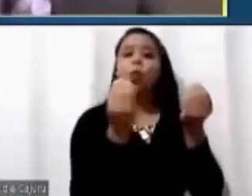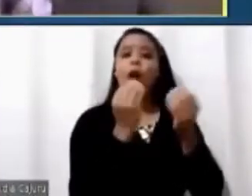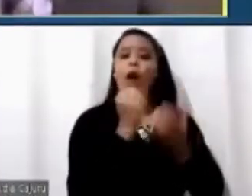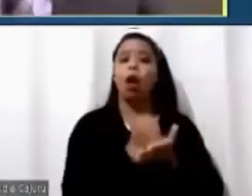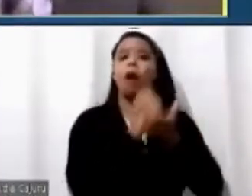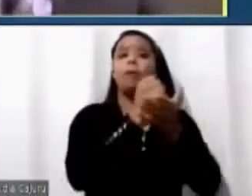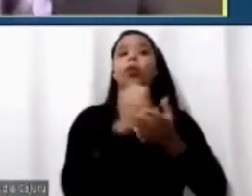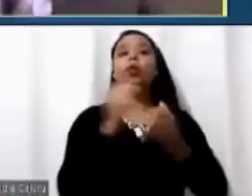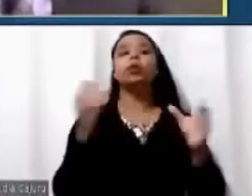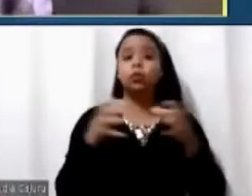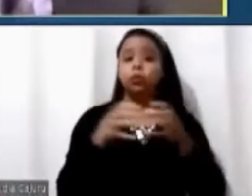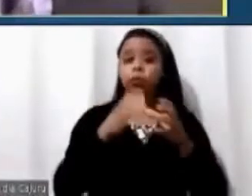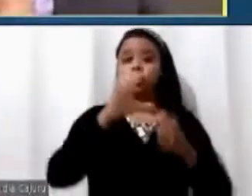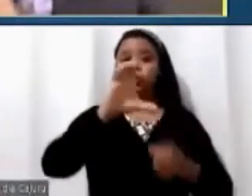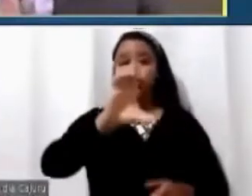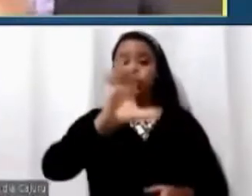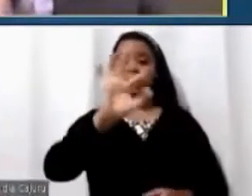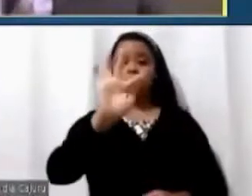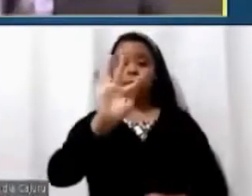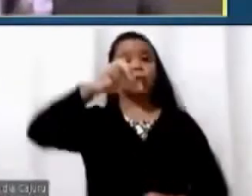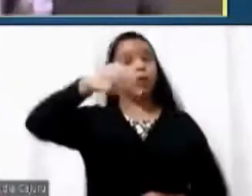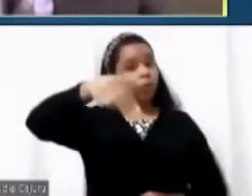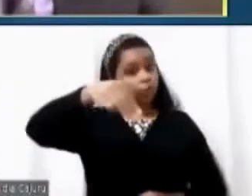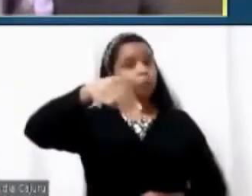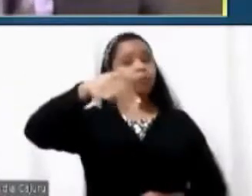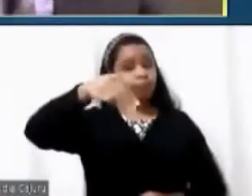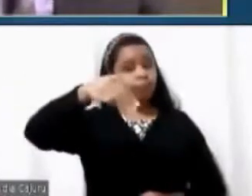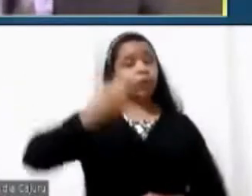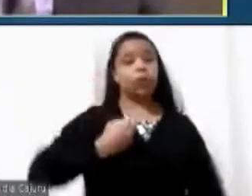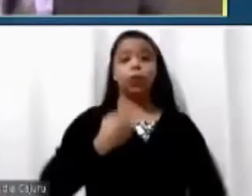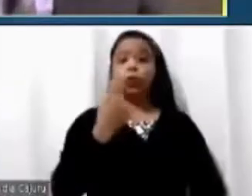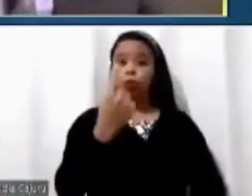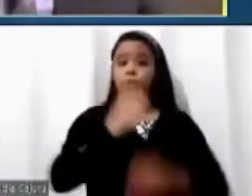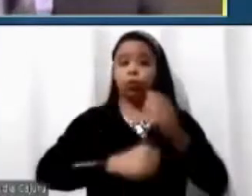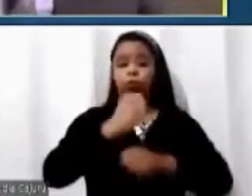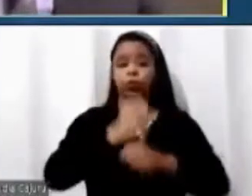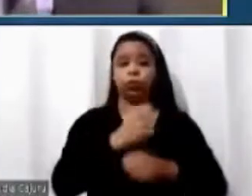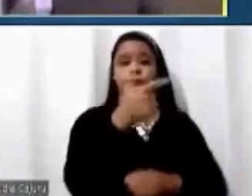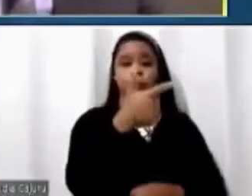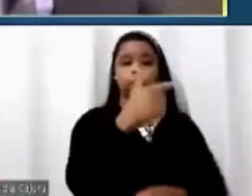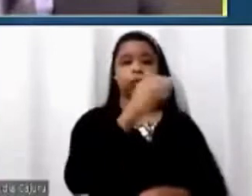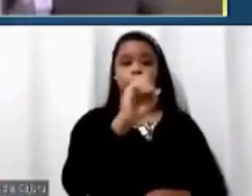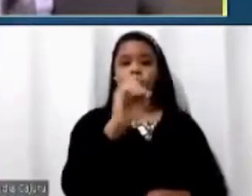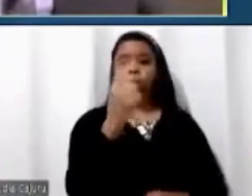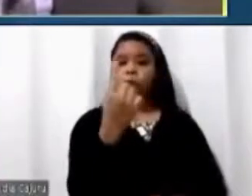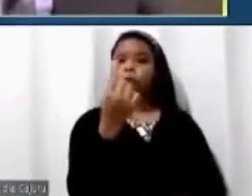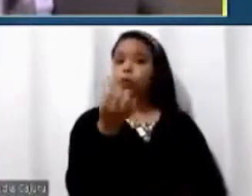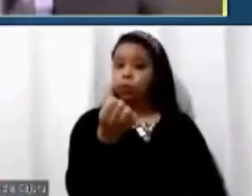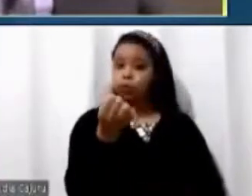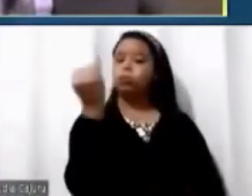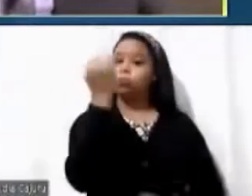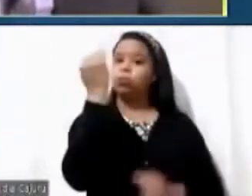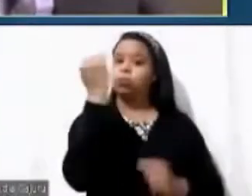1 de 2016, onde é importante, sim, termos o termo de consentimento livre